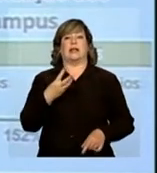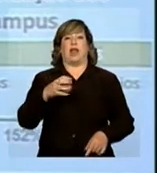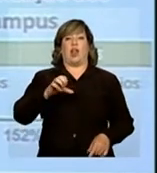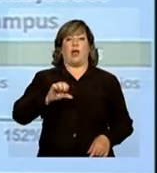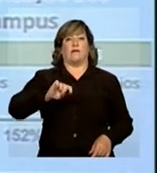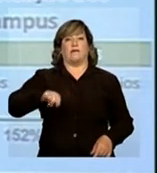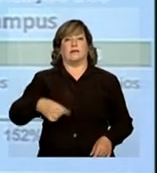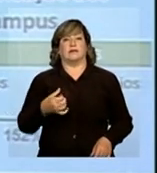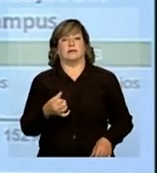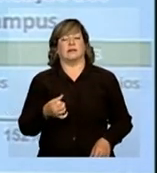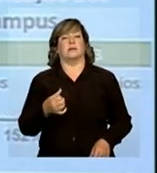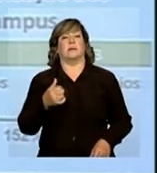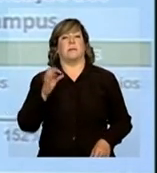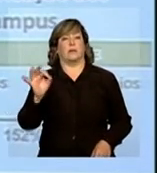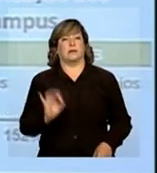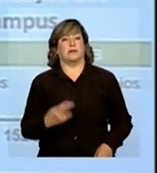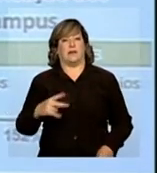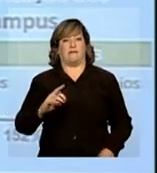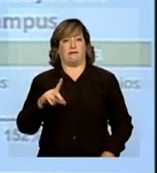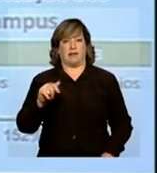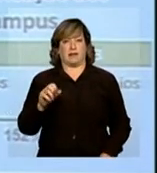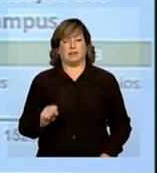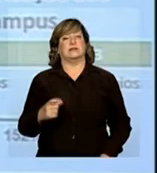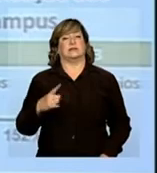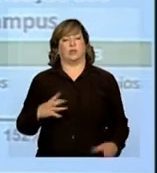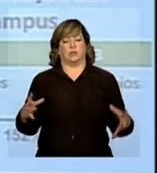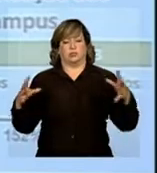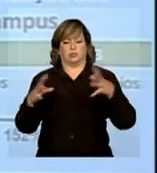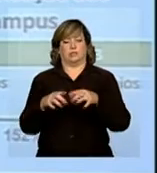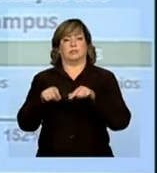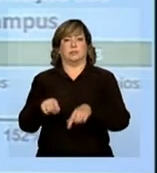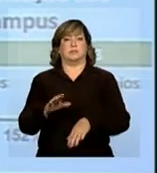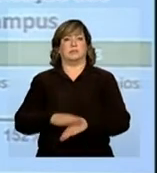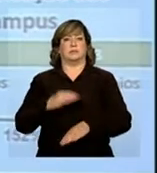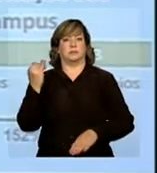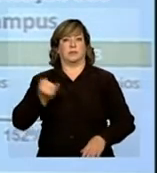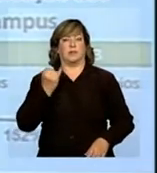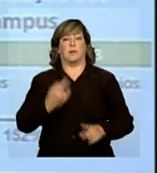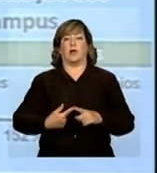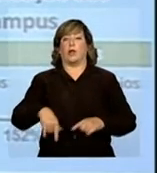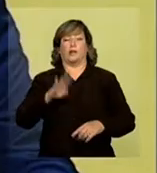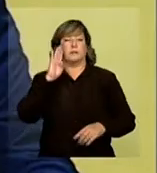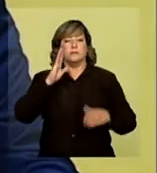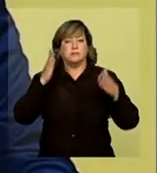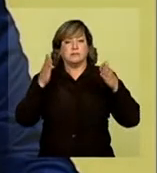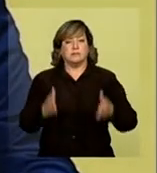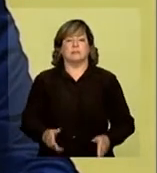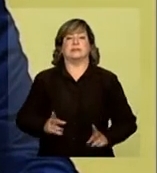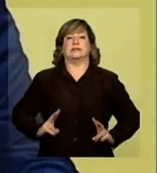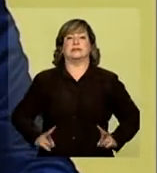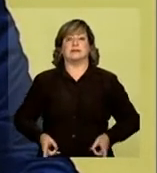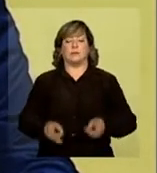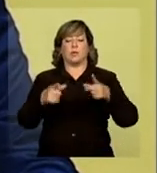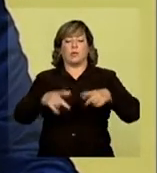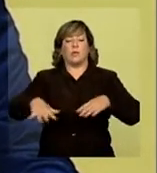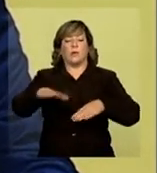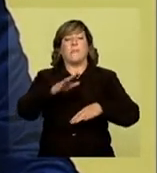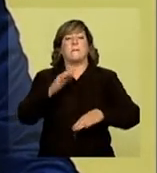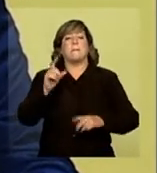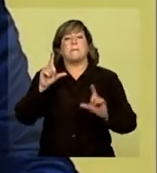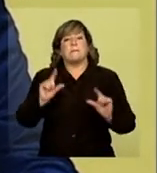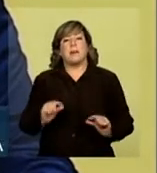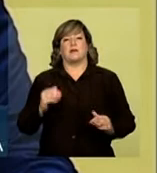39,6 por cento das vagas a uma concentração importante porque nós priorizamos sempre as regiões menos desenvolvidas